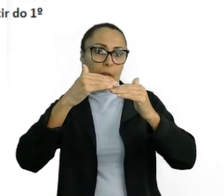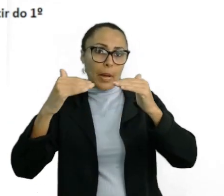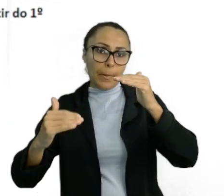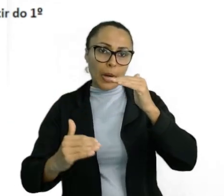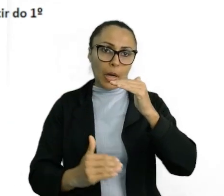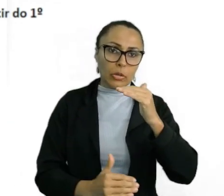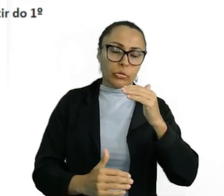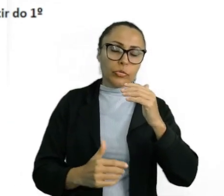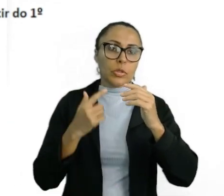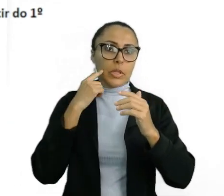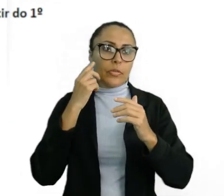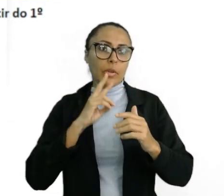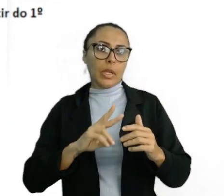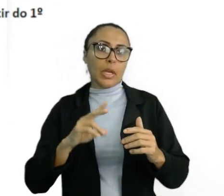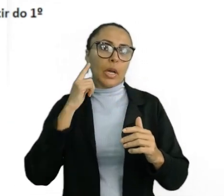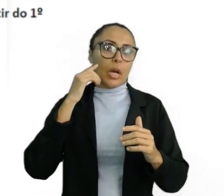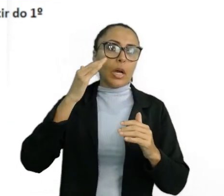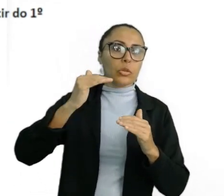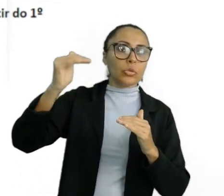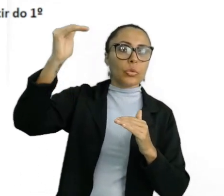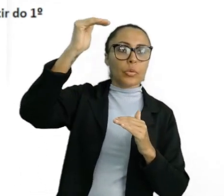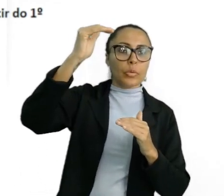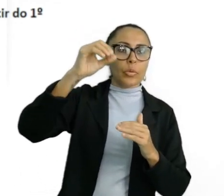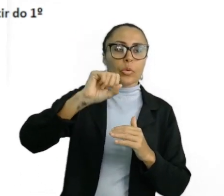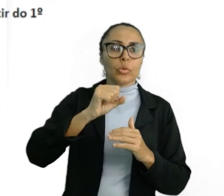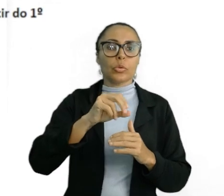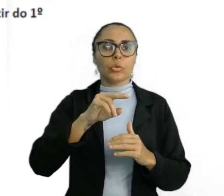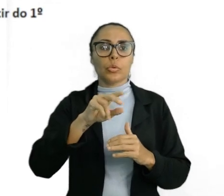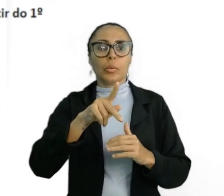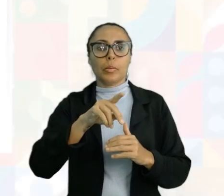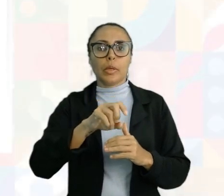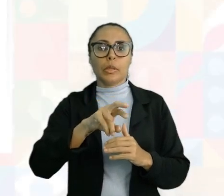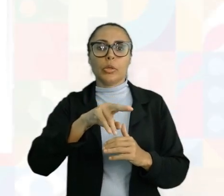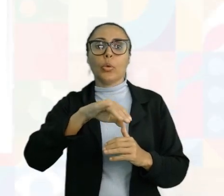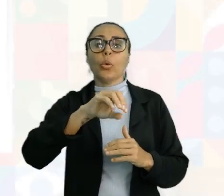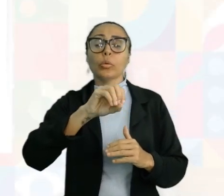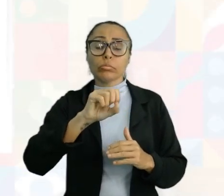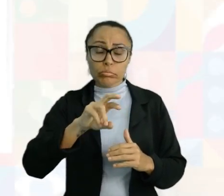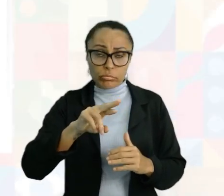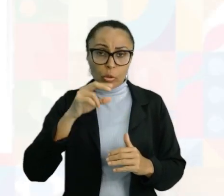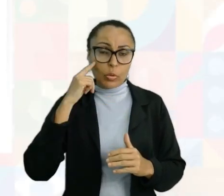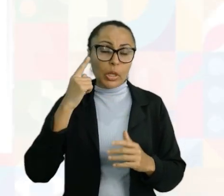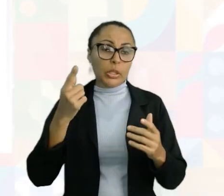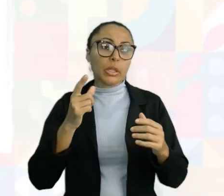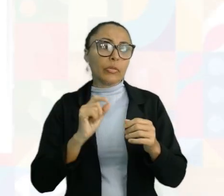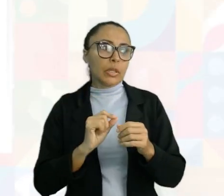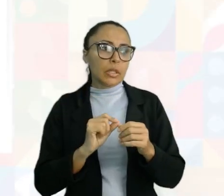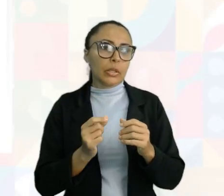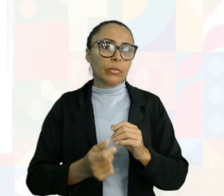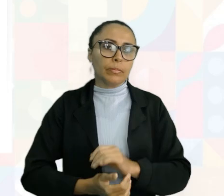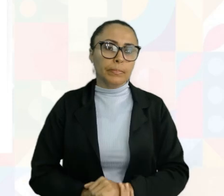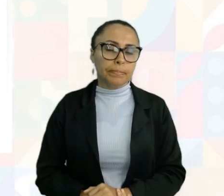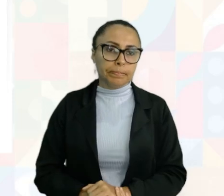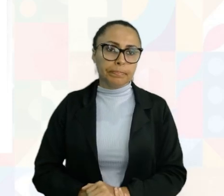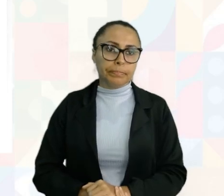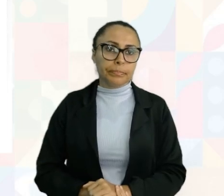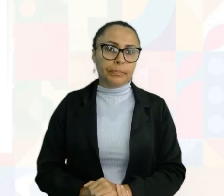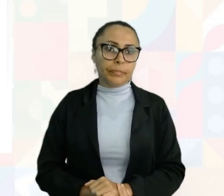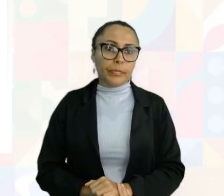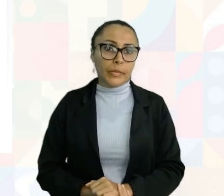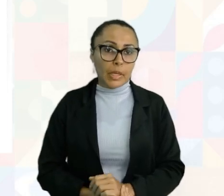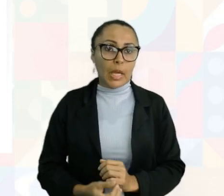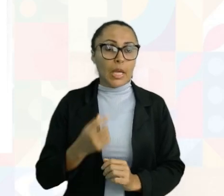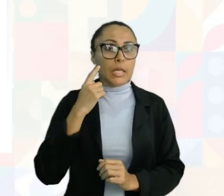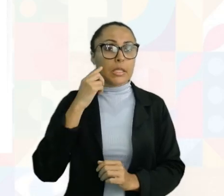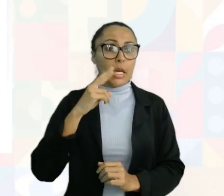vista superior. E geralmente a gente utiliza isso quando está fazendo exatamente o mobiliário, né? Essas vistas ortográficas